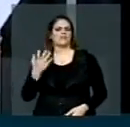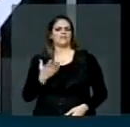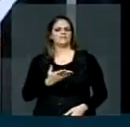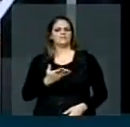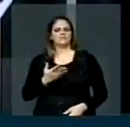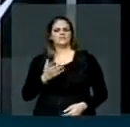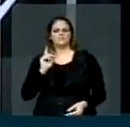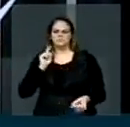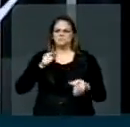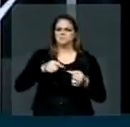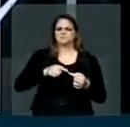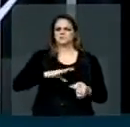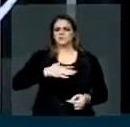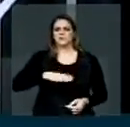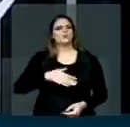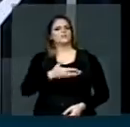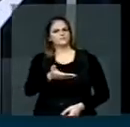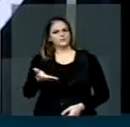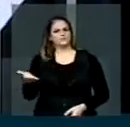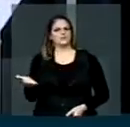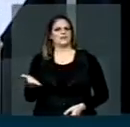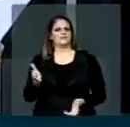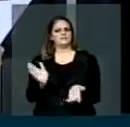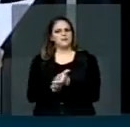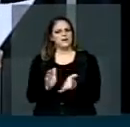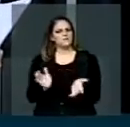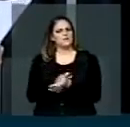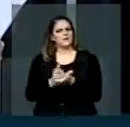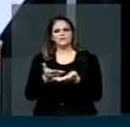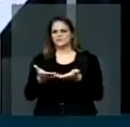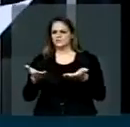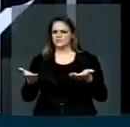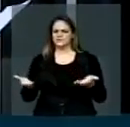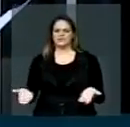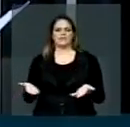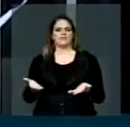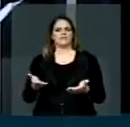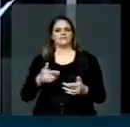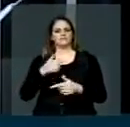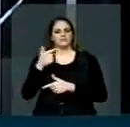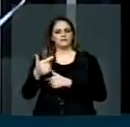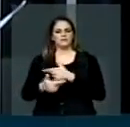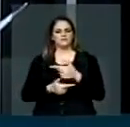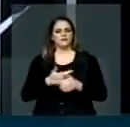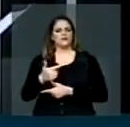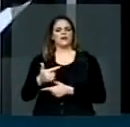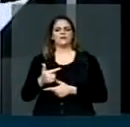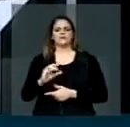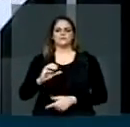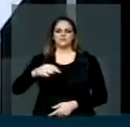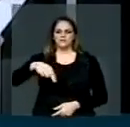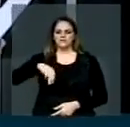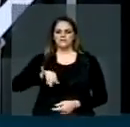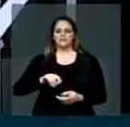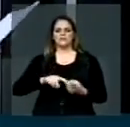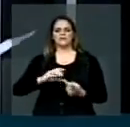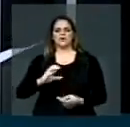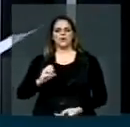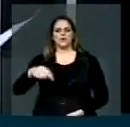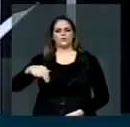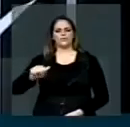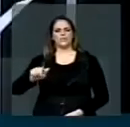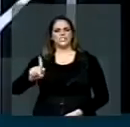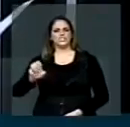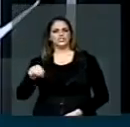determinação das senhoras e dos senhores. Parabéns a todos vocês que fazem a Conagem, que fazem a CNI, que fazem grande